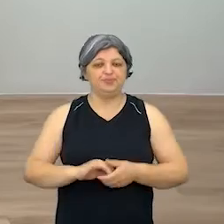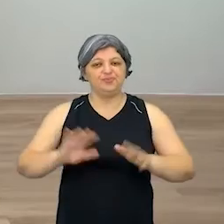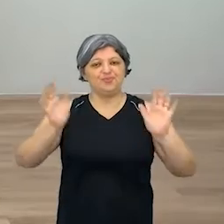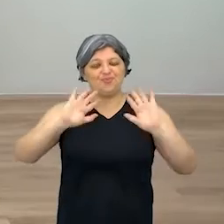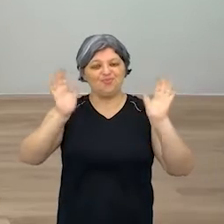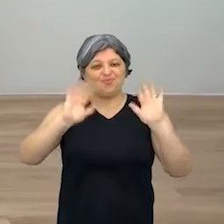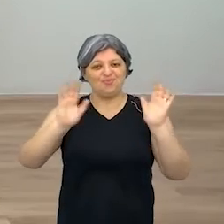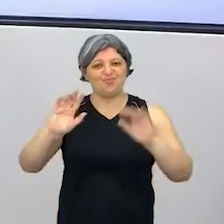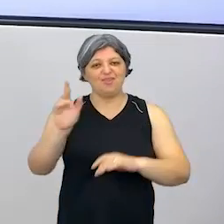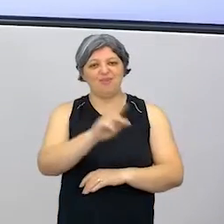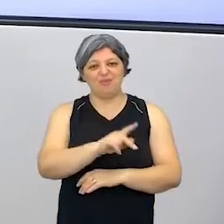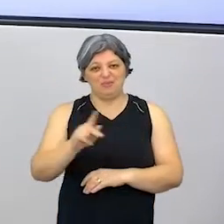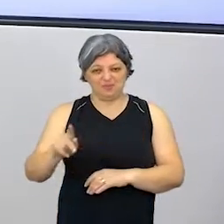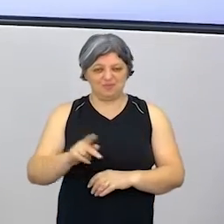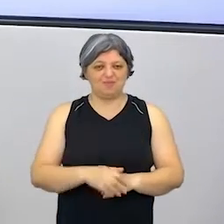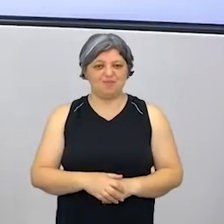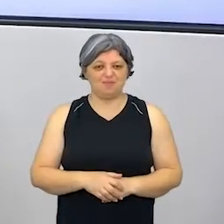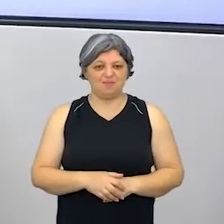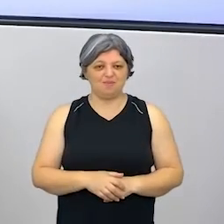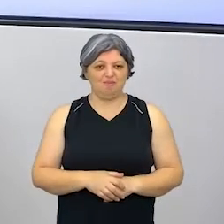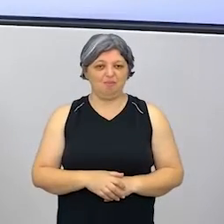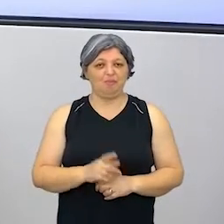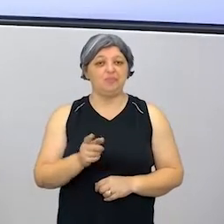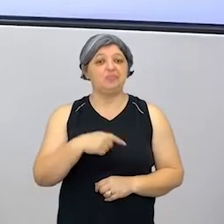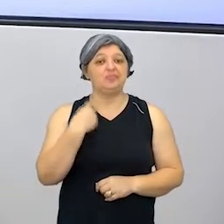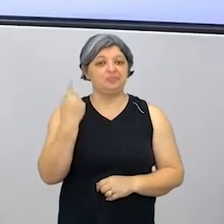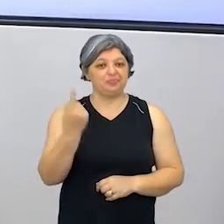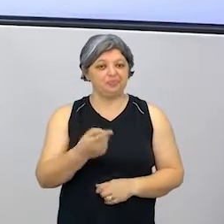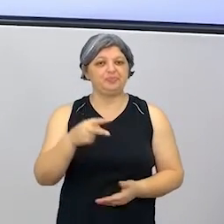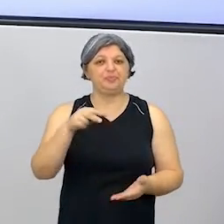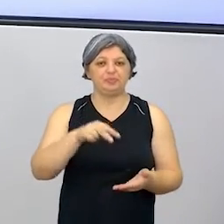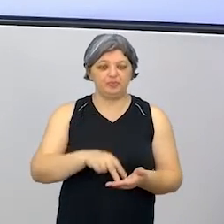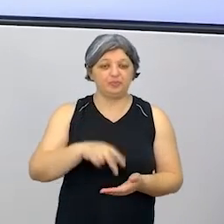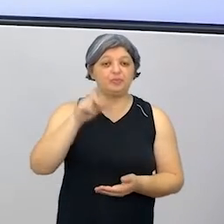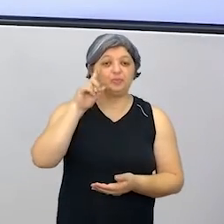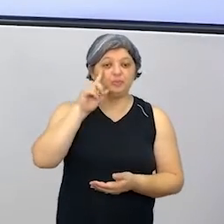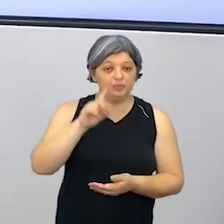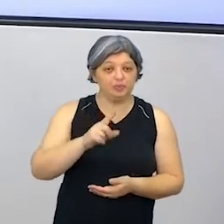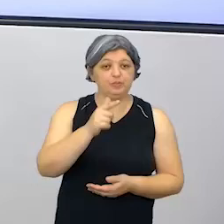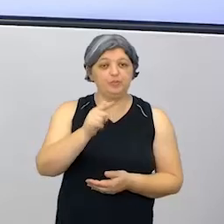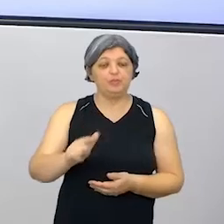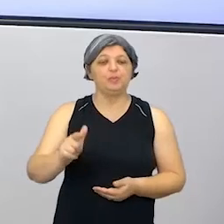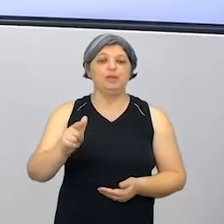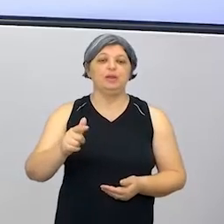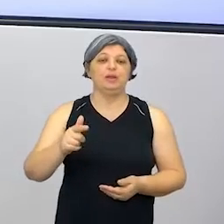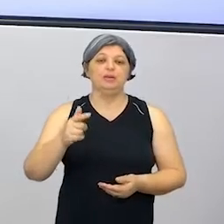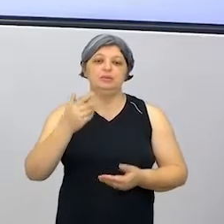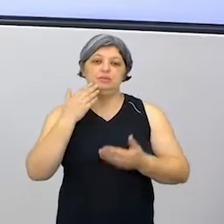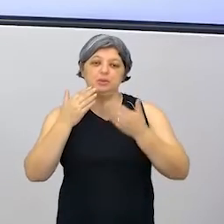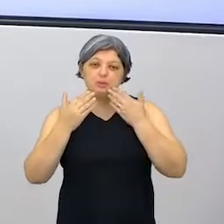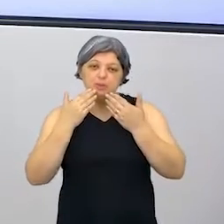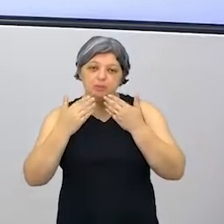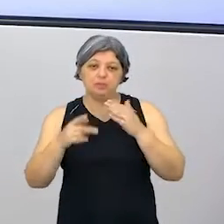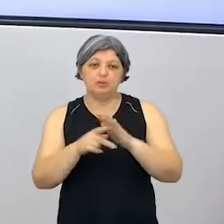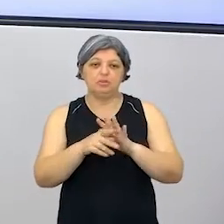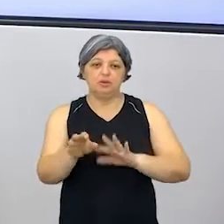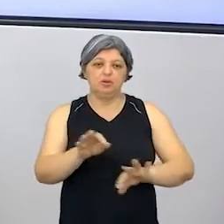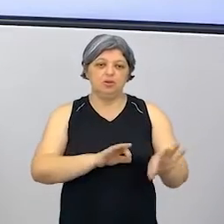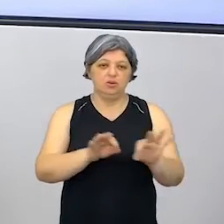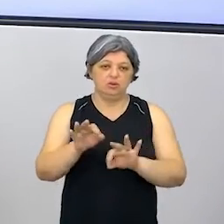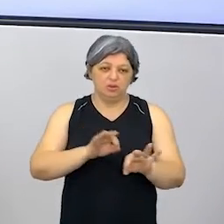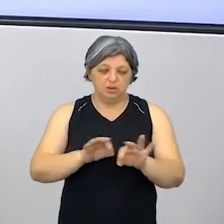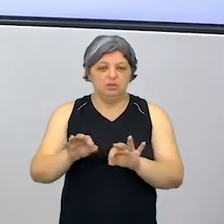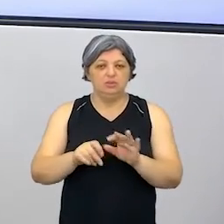Olá, professores! Estamos aqui mais um dia para discutir com vocês o projeto de convivência. Me